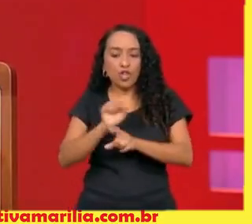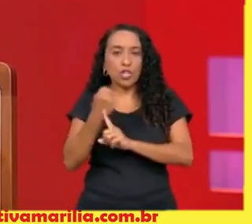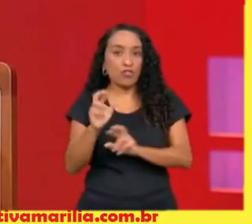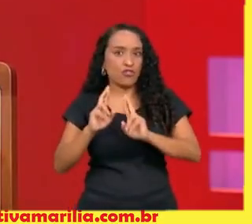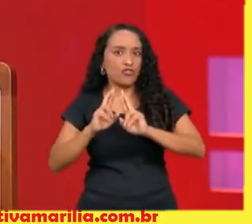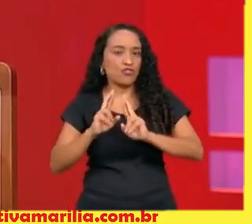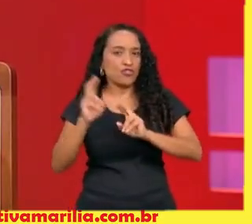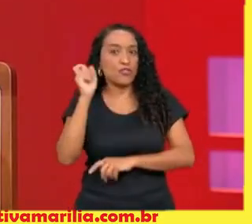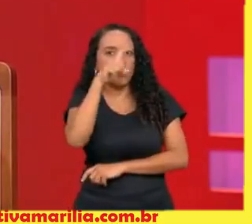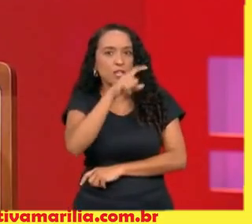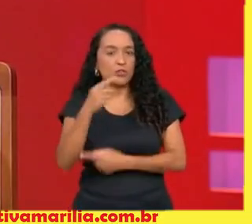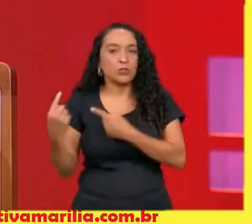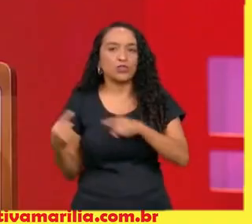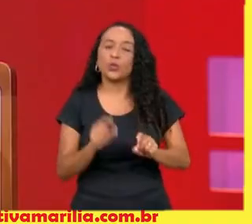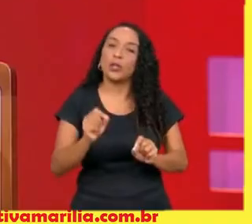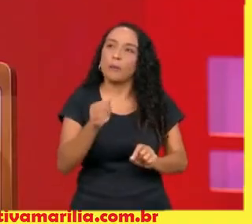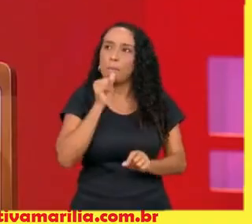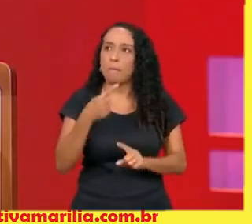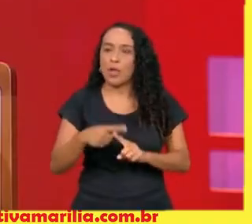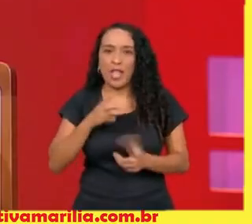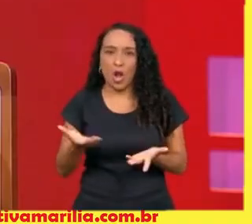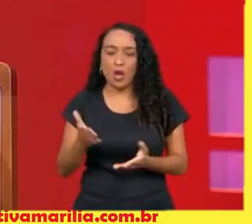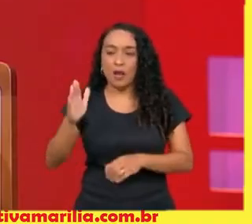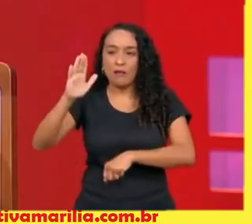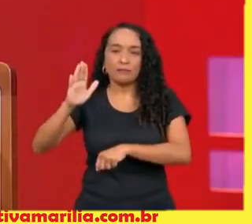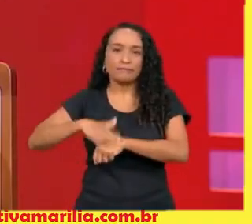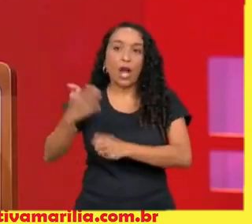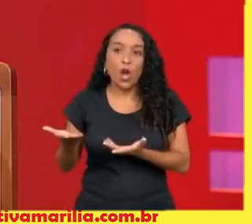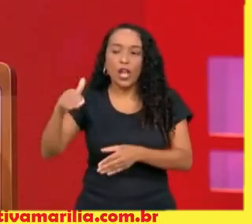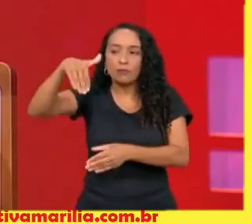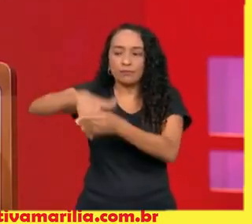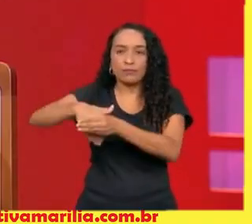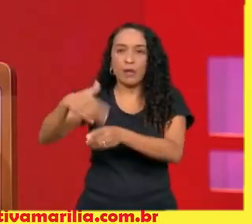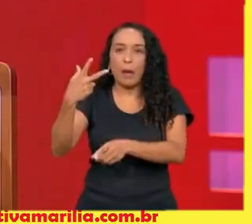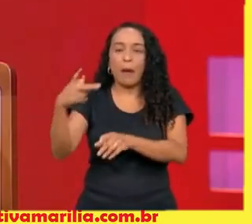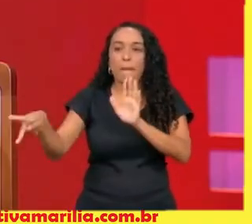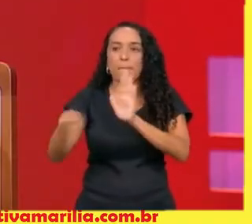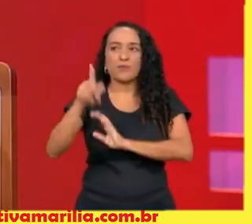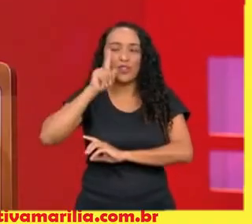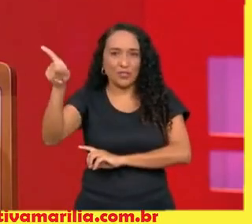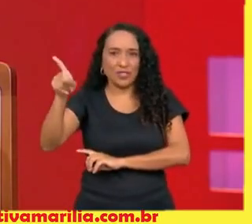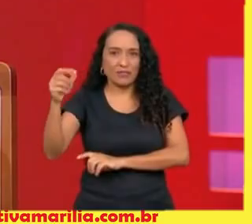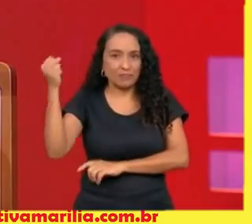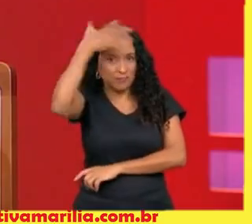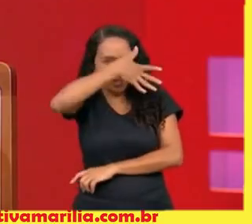combater ali, porque a gente tem agora, nesse momento, uma eleição nos Estados Unidos que foi vencida pelo Donald Trump. A